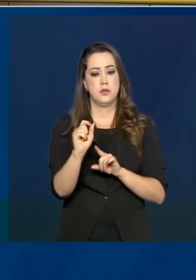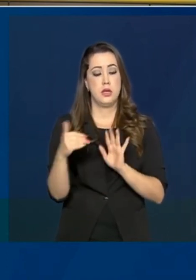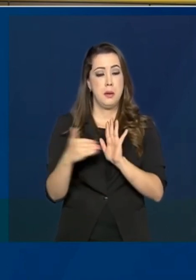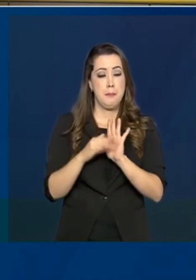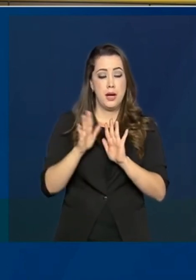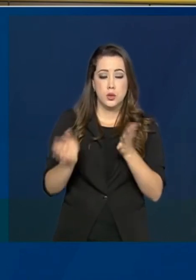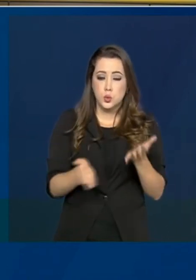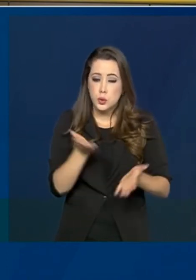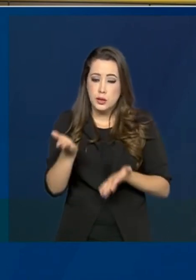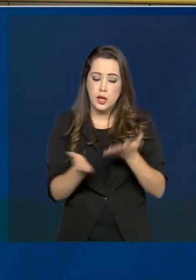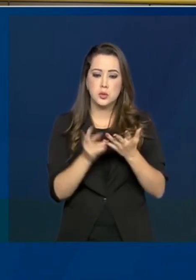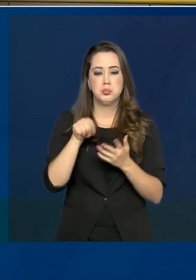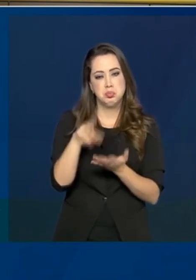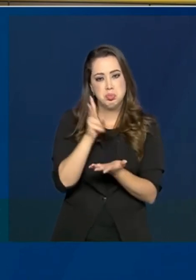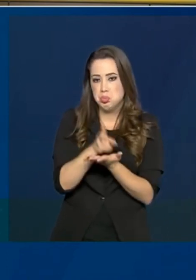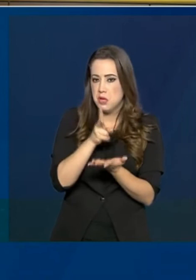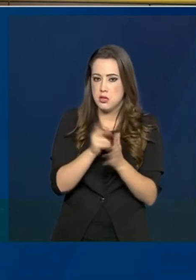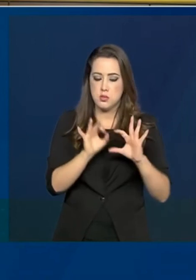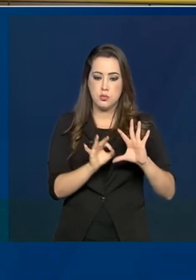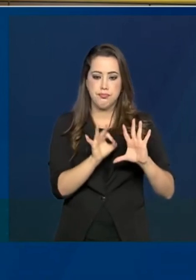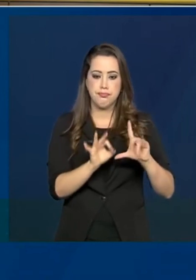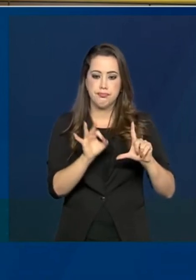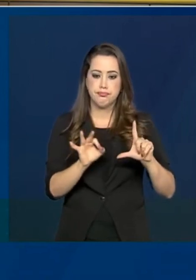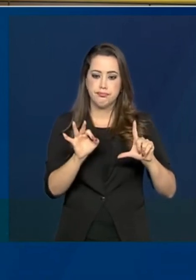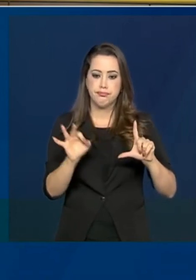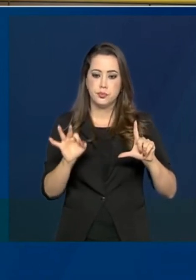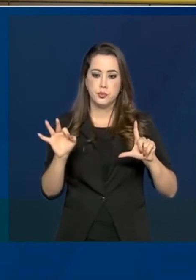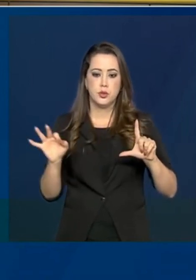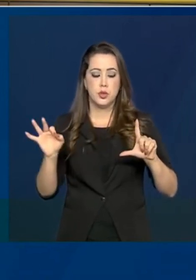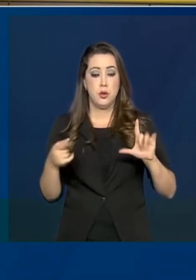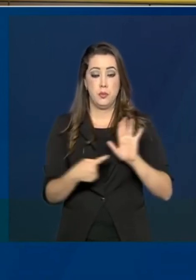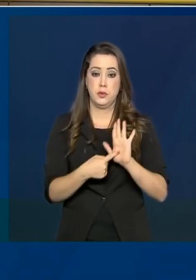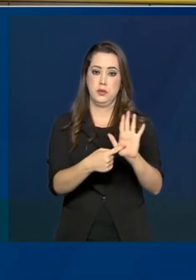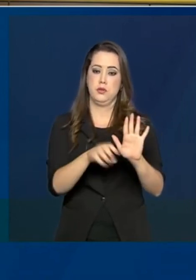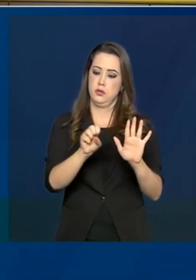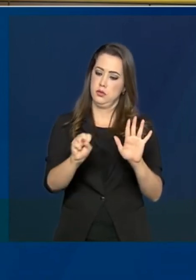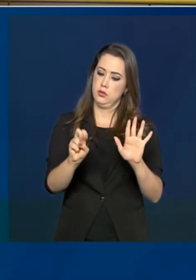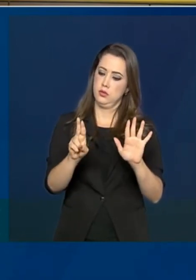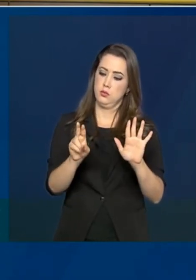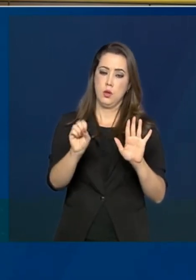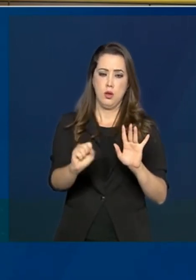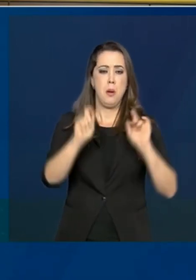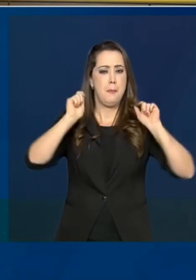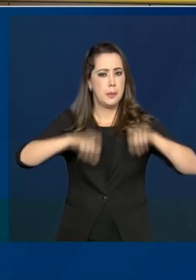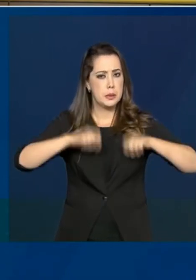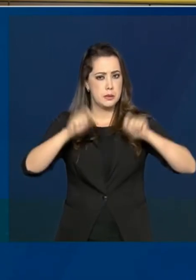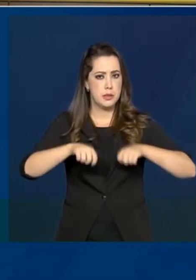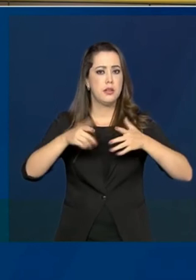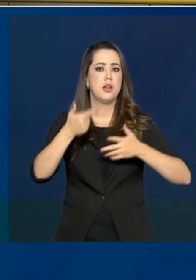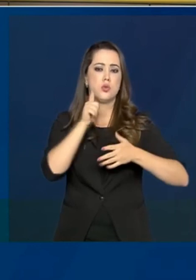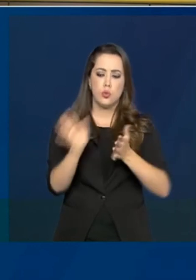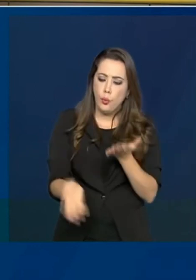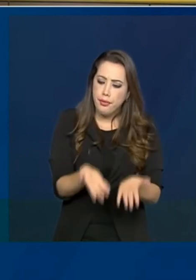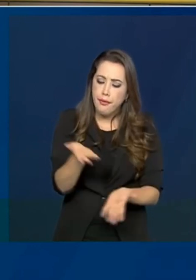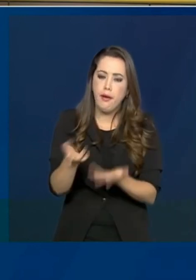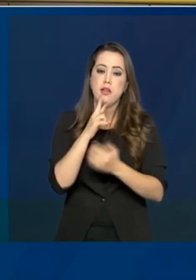de acompanhamento ela não cresce numa proporção igual, mostrando que o sistema de saúde, único de saúde, ela tem capacidade de absorver e vem